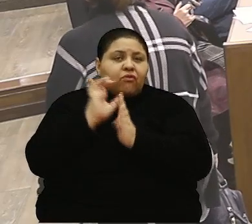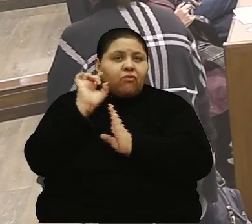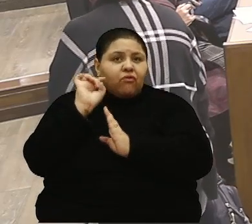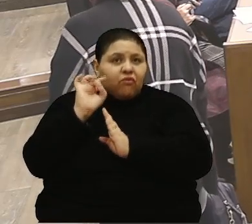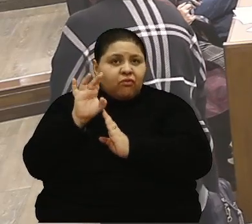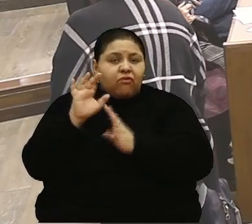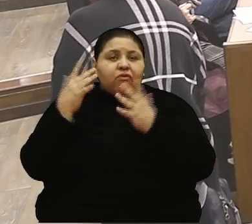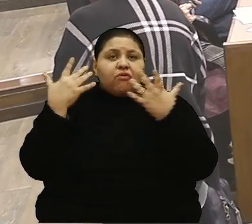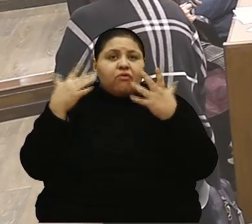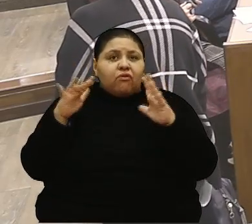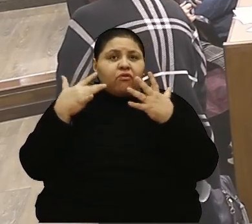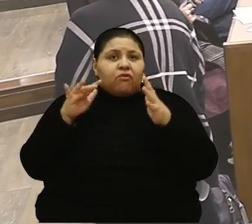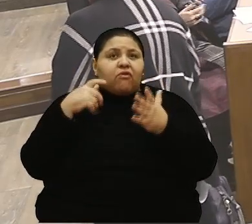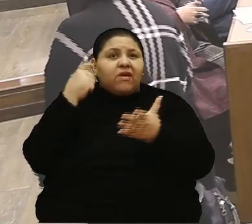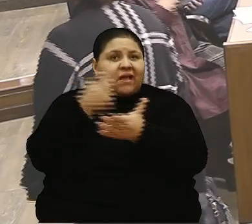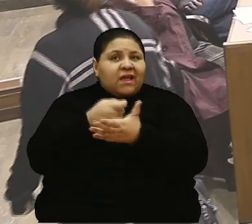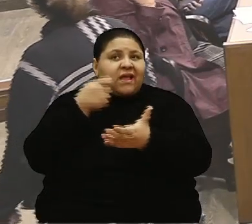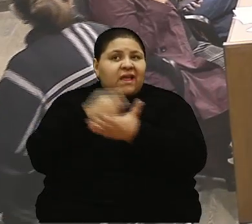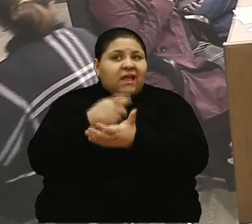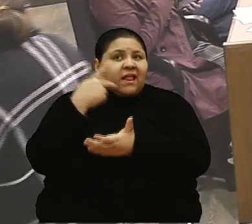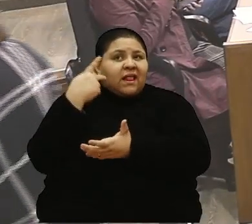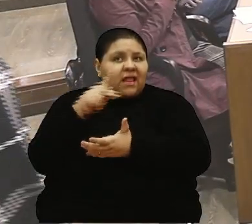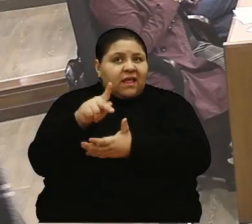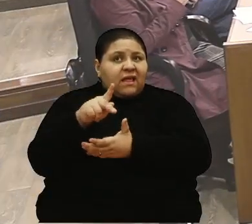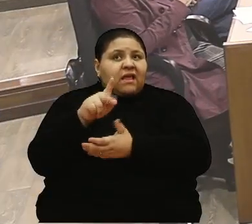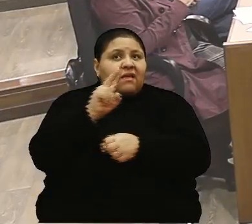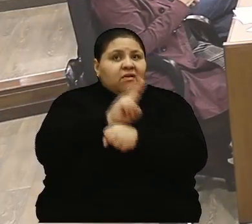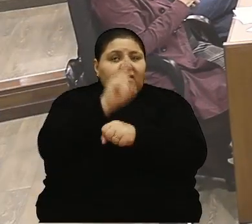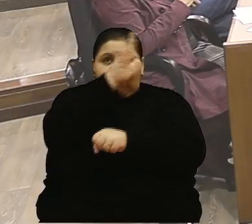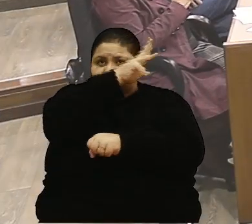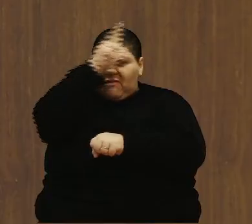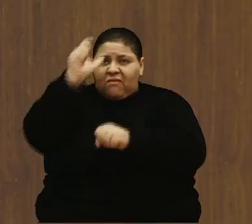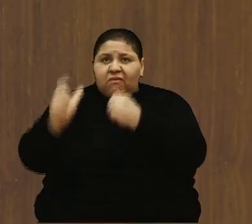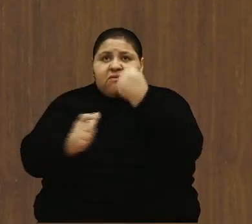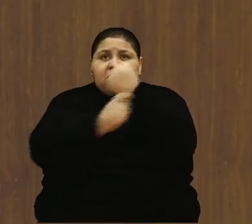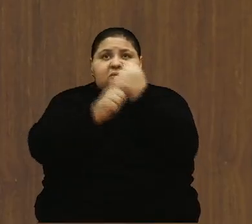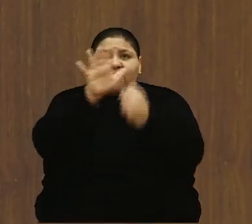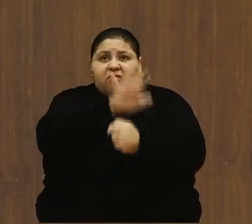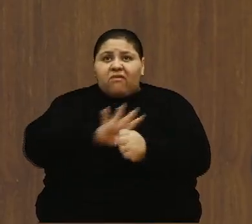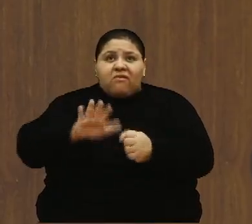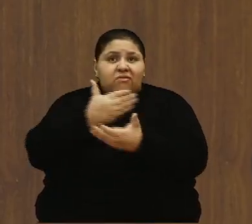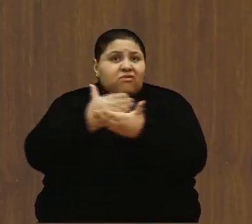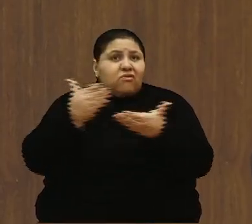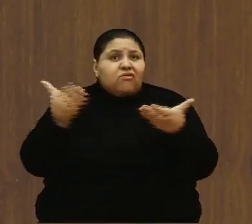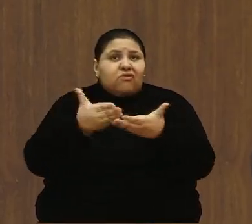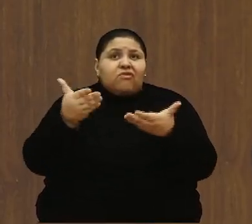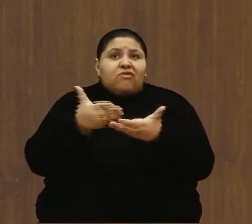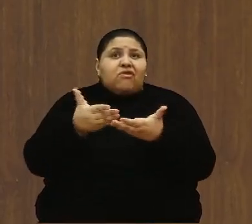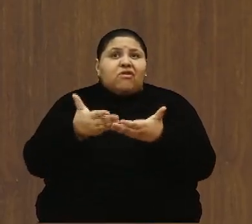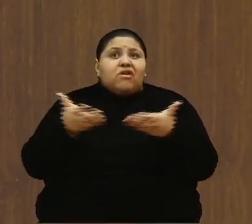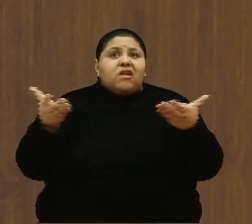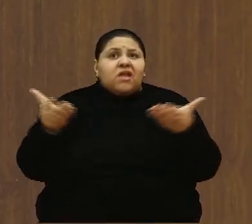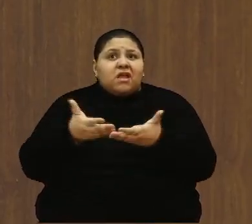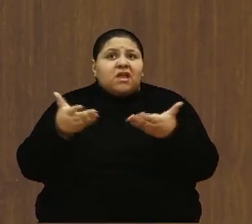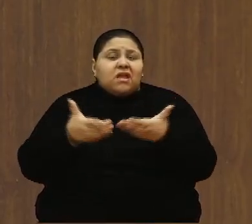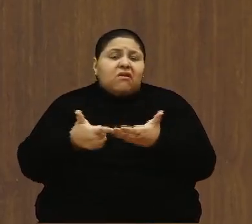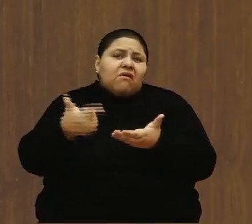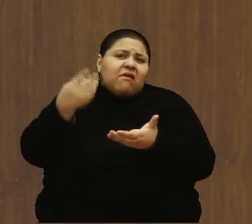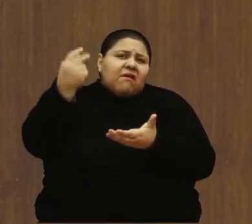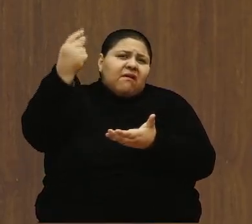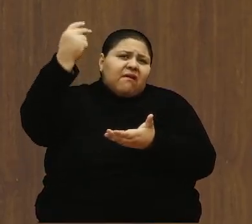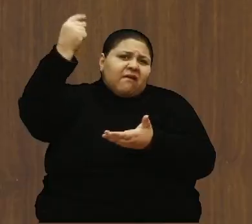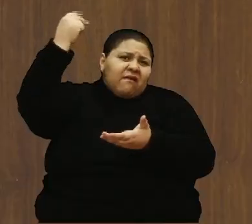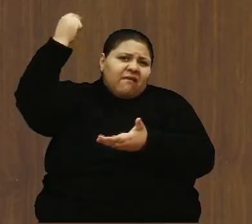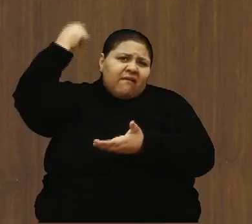lhe parabenizar porque essa luta sua com a Guarda Municipal, com a segurança no geral, não é de hoje. Nem o senhor disse, já da outra